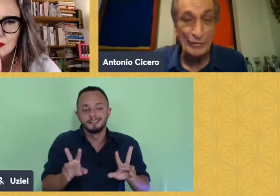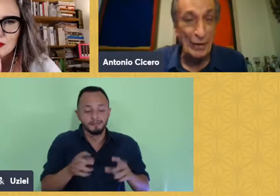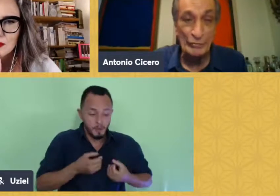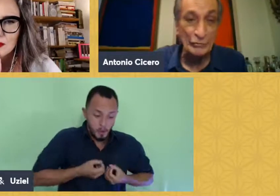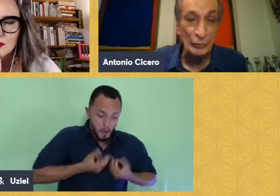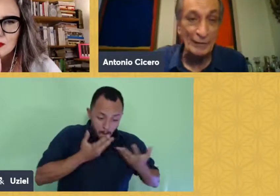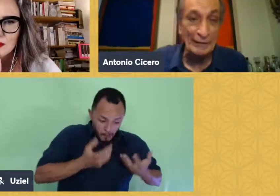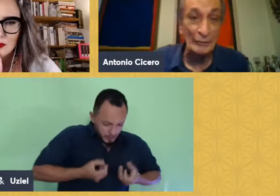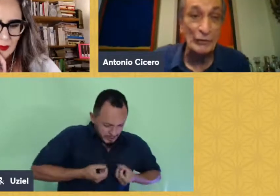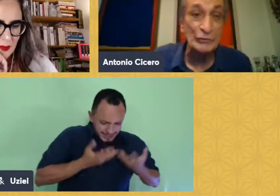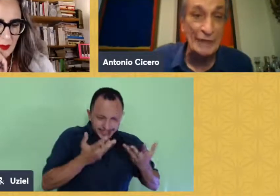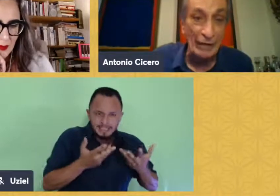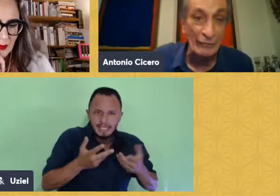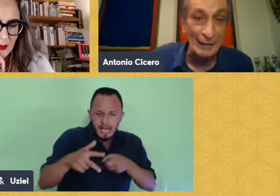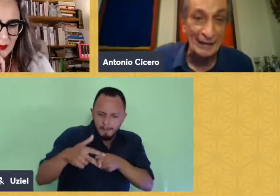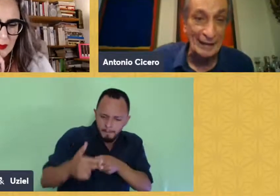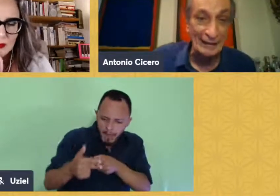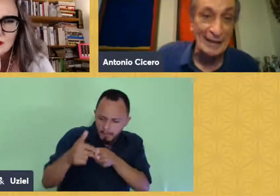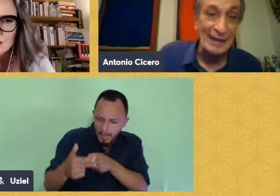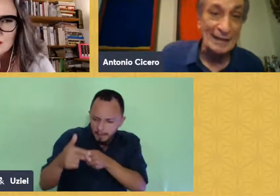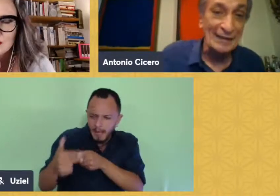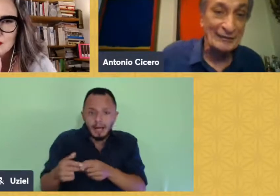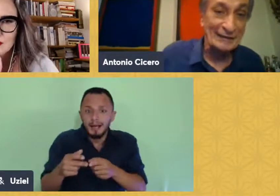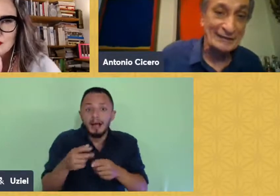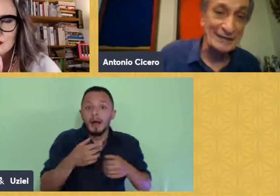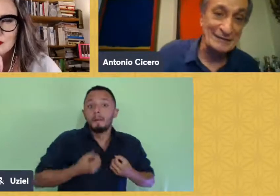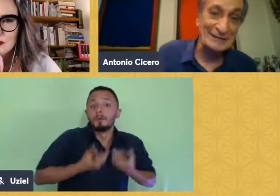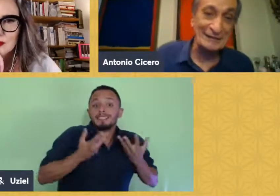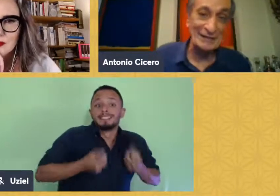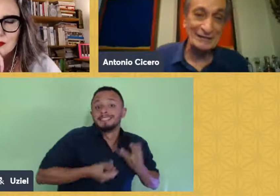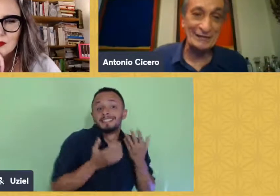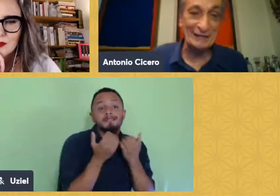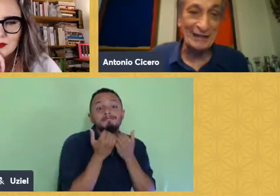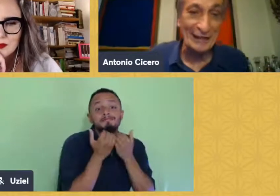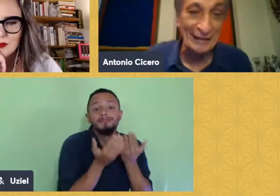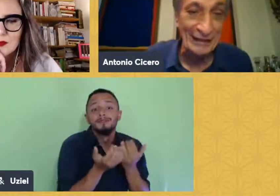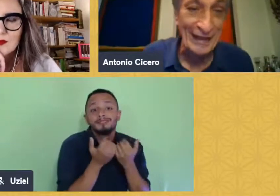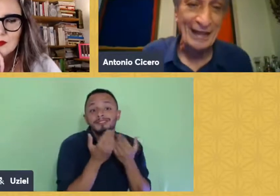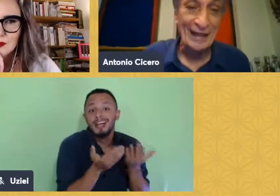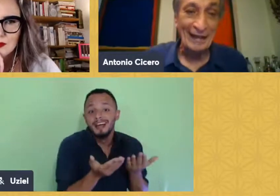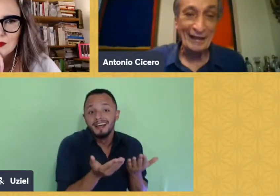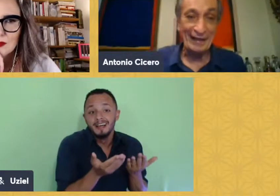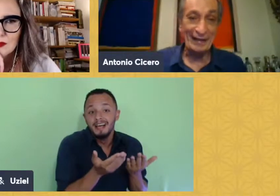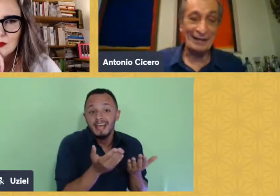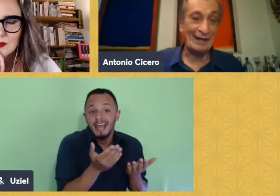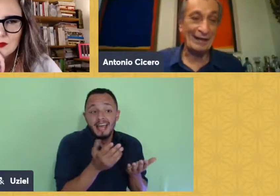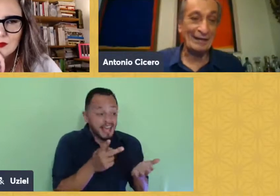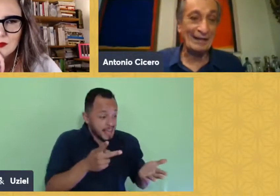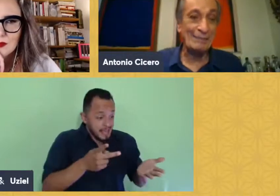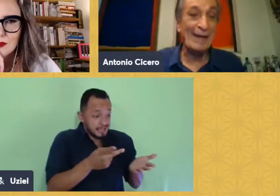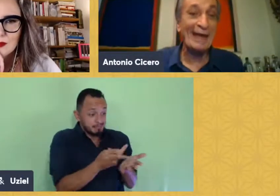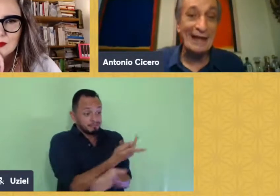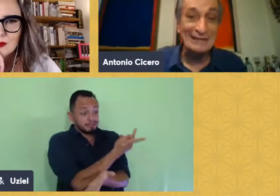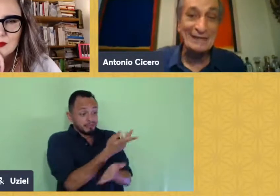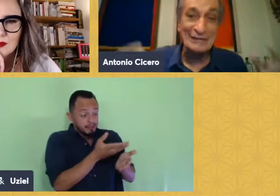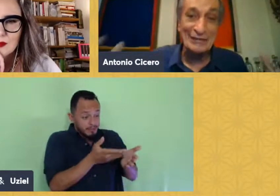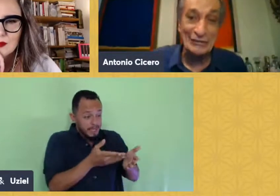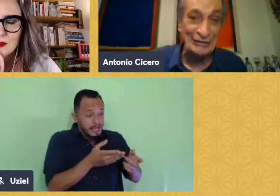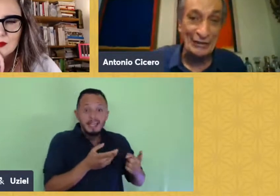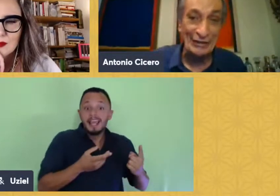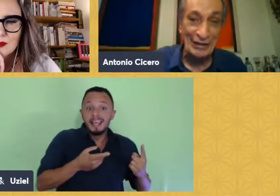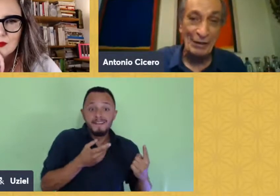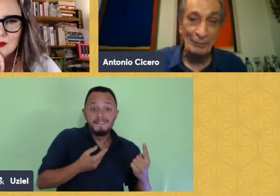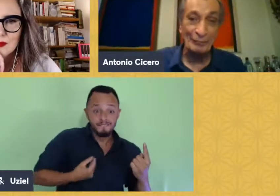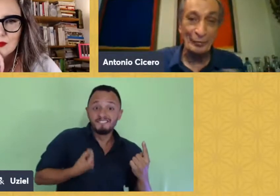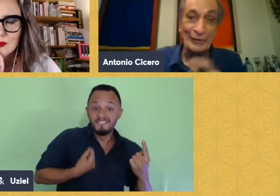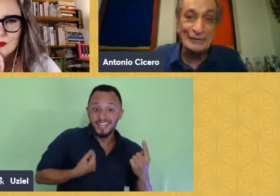dimensão não instrumental, não serve para nada. Ele, na verdade, a existência dele, ele merece